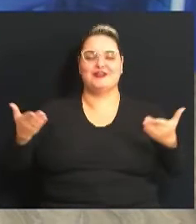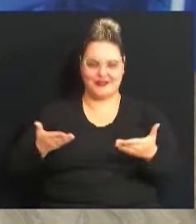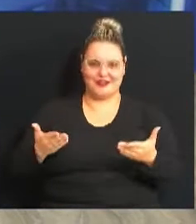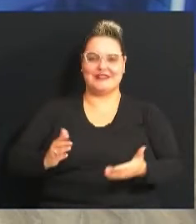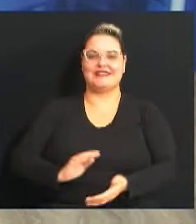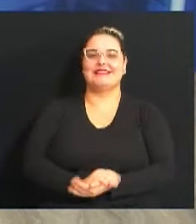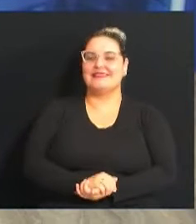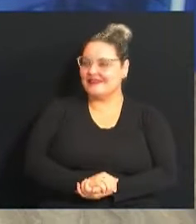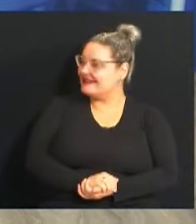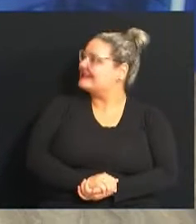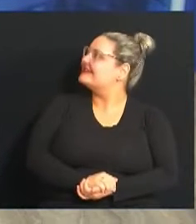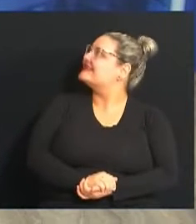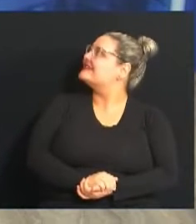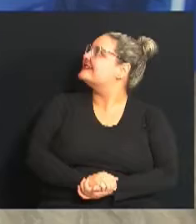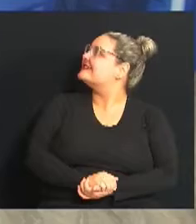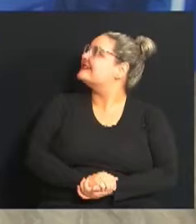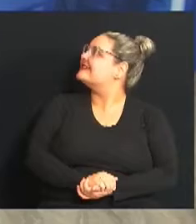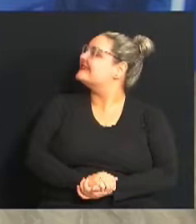hoje.